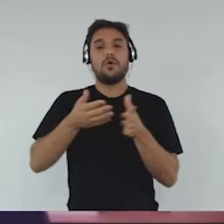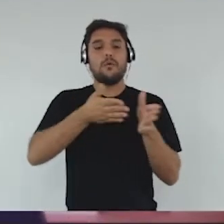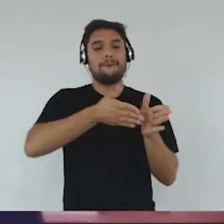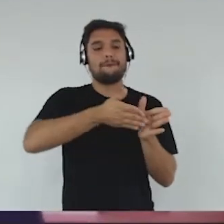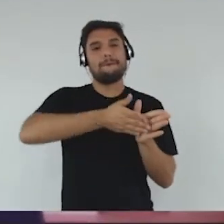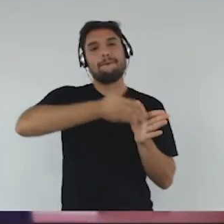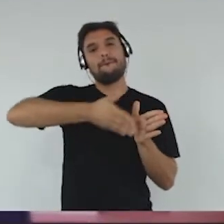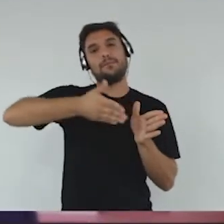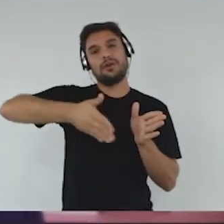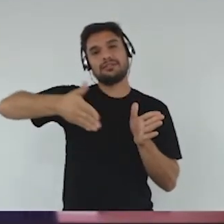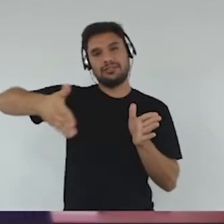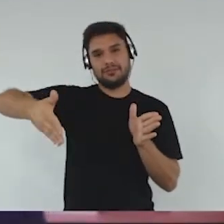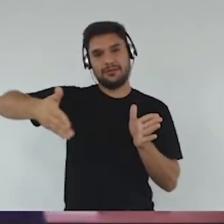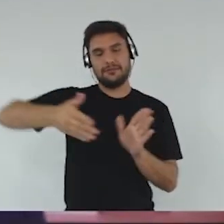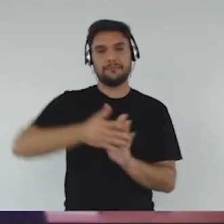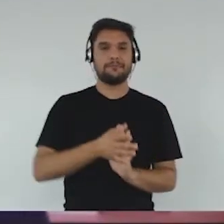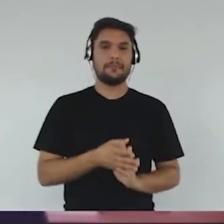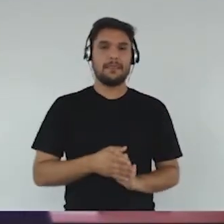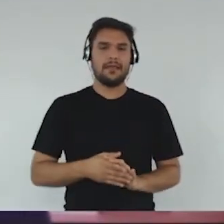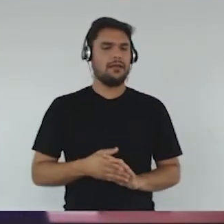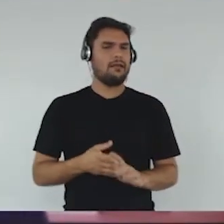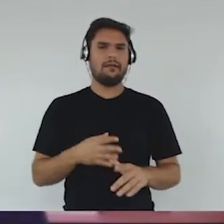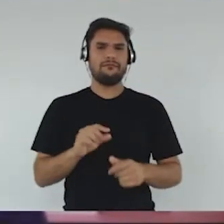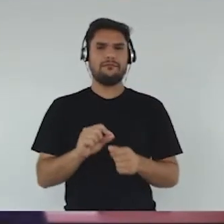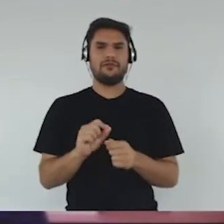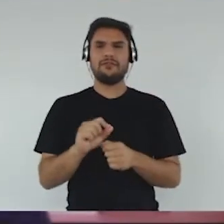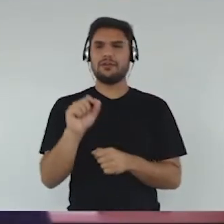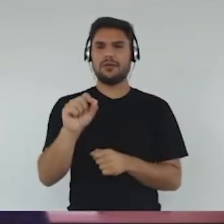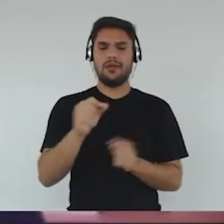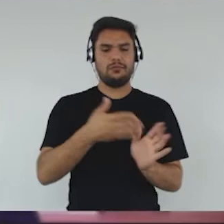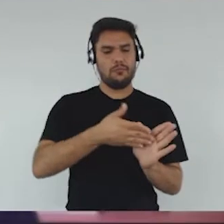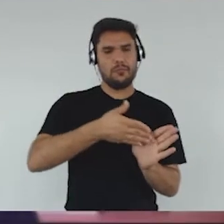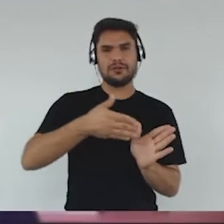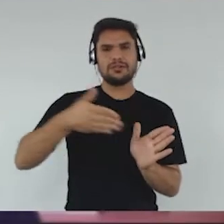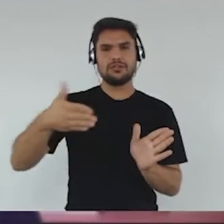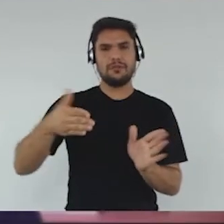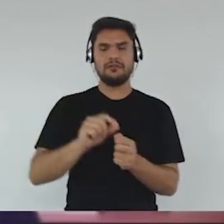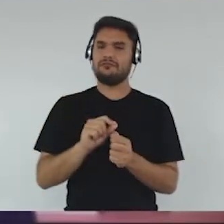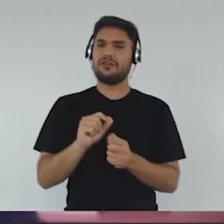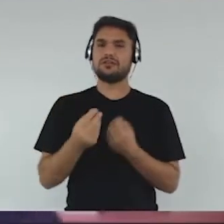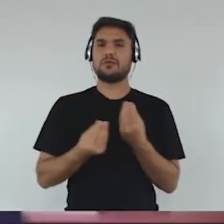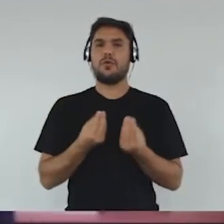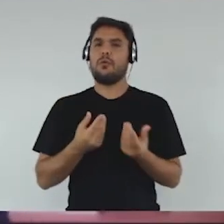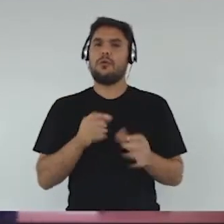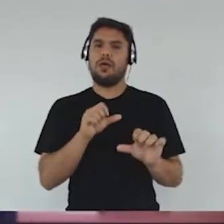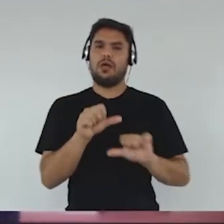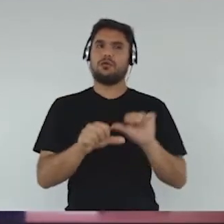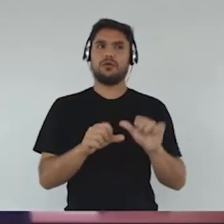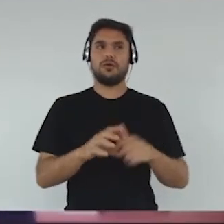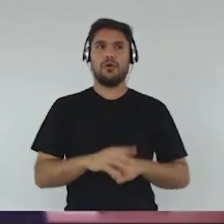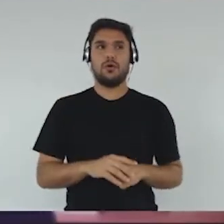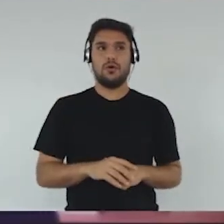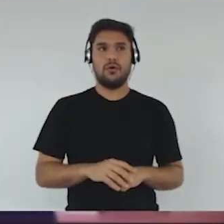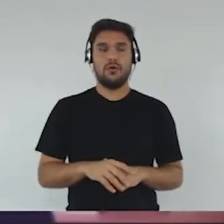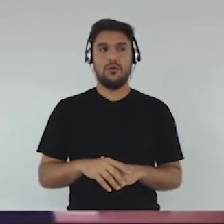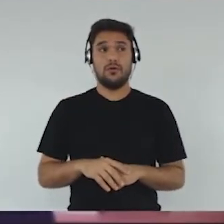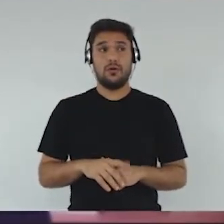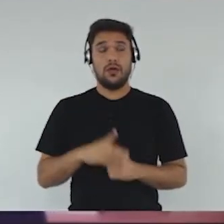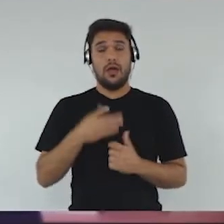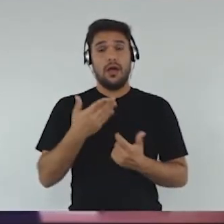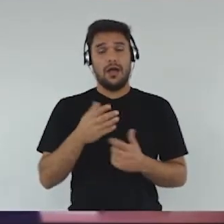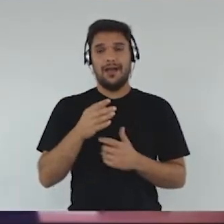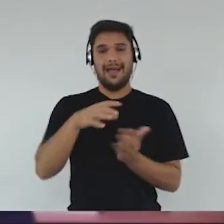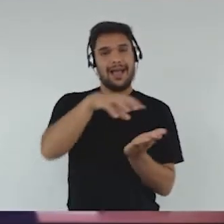procedimento. E o que foi feito em relação ao procedimento, senhores e senhoras? Essas realizações das